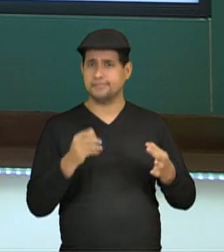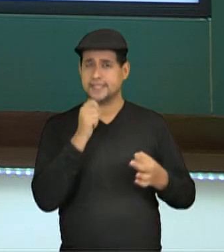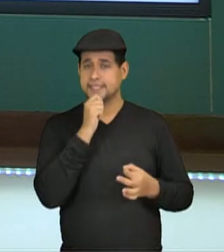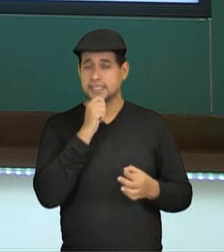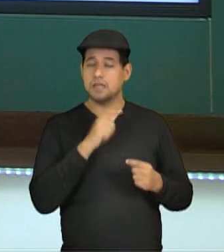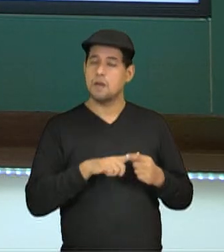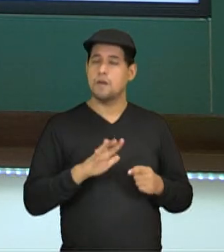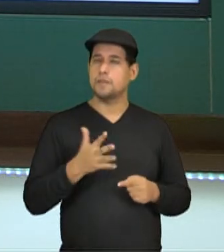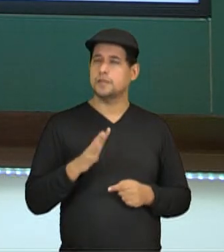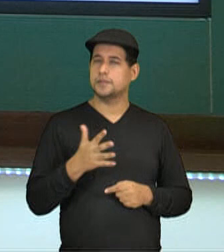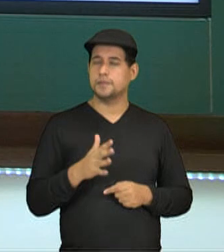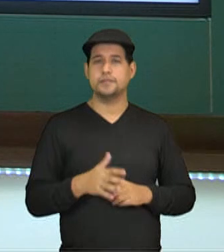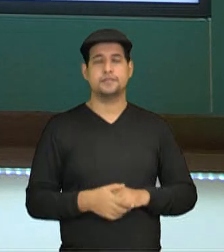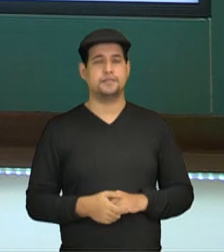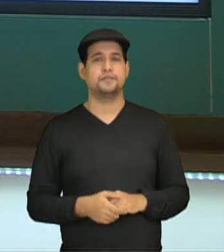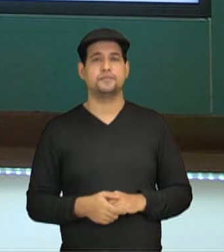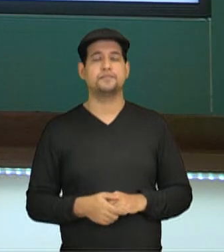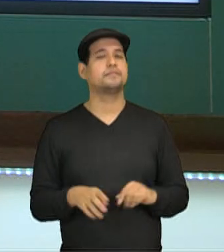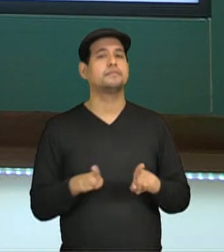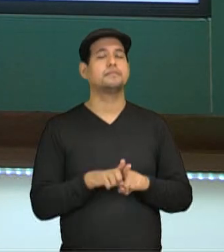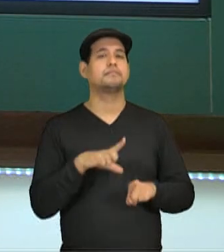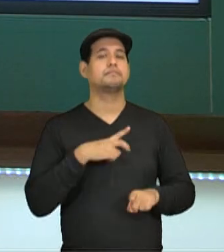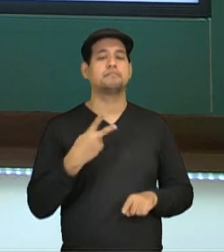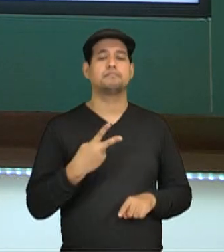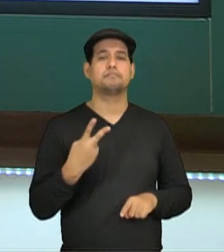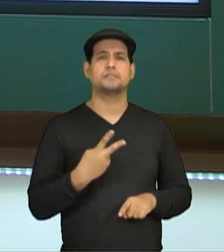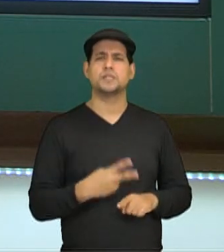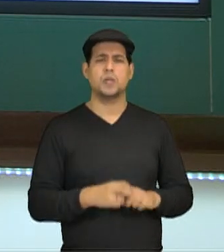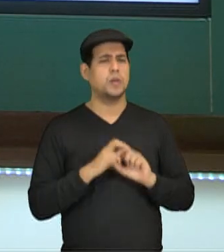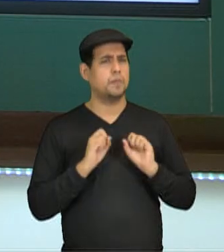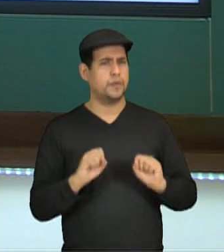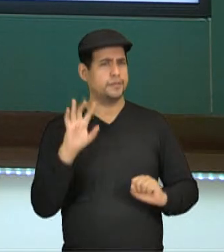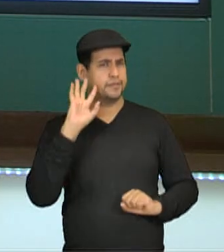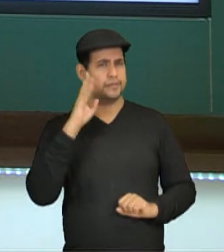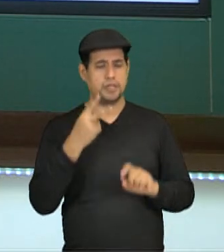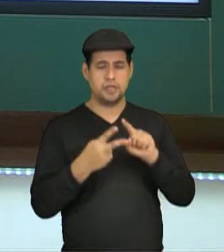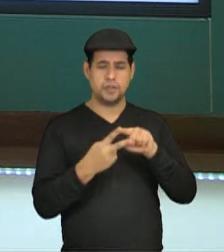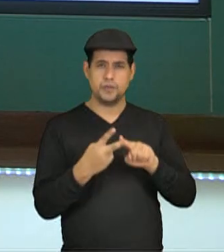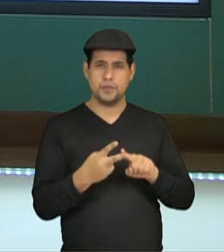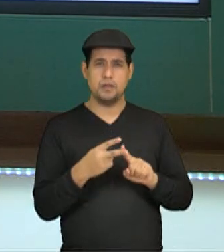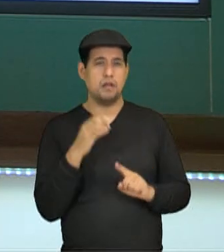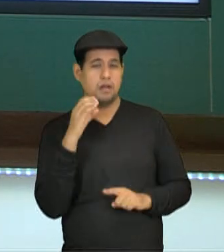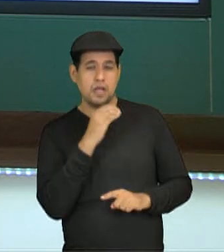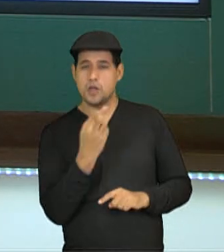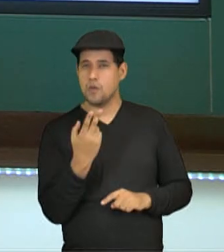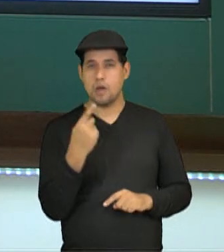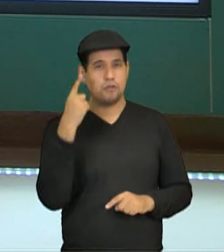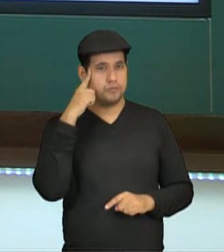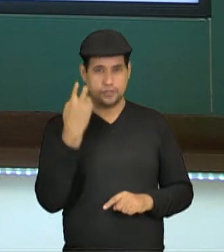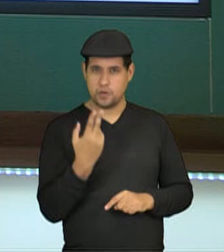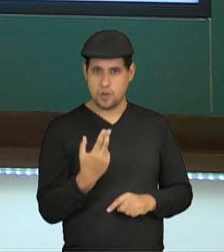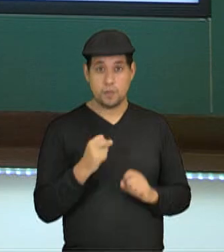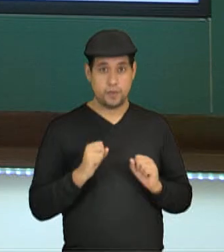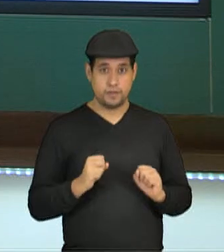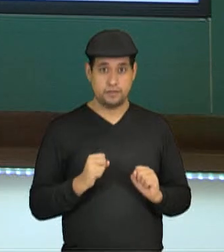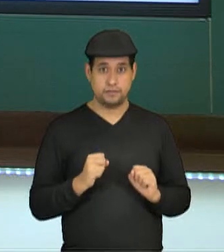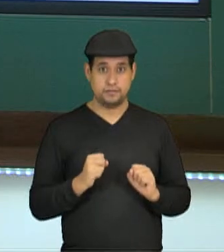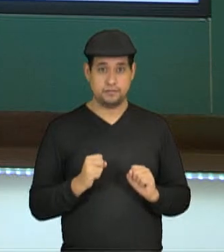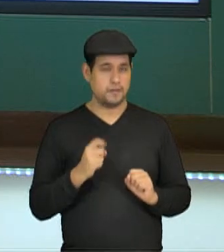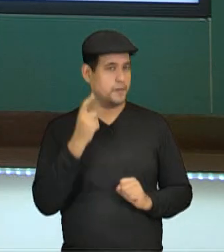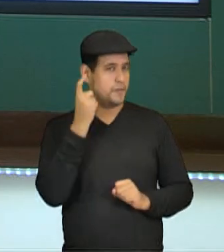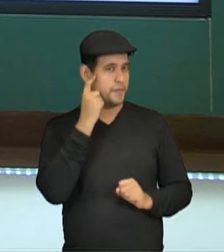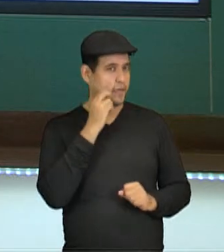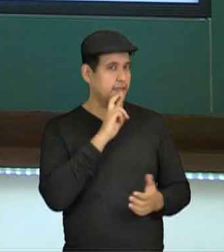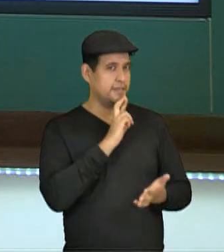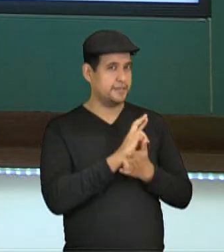Então, aproximadamente. E tem a segunda. Pode haver 2 temperaturas iguais em um mesmo dia? Pensa